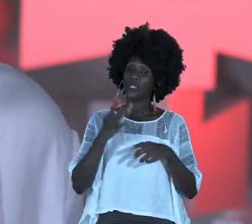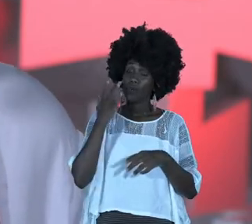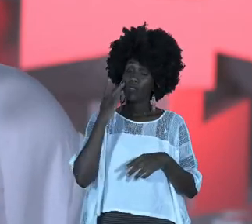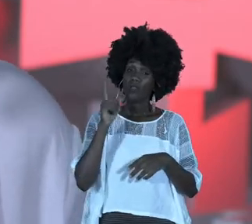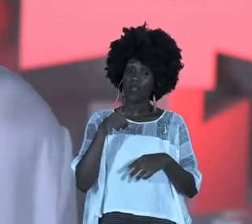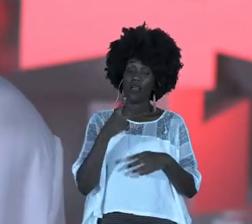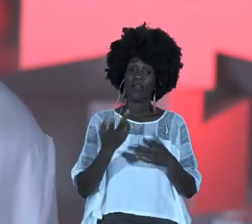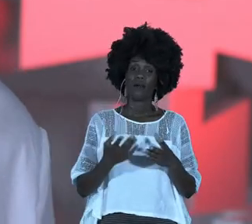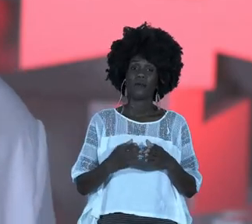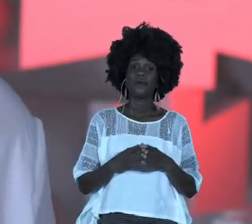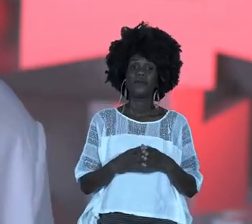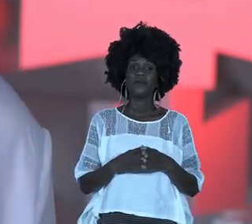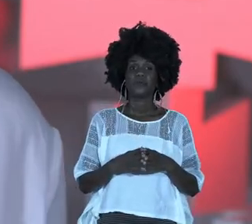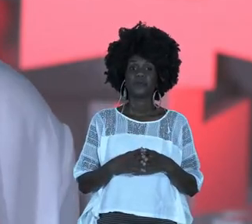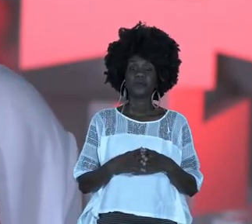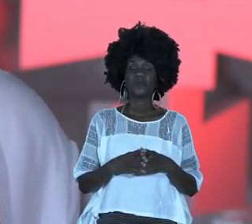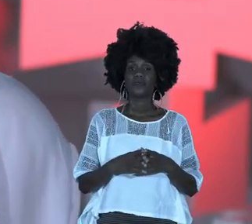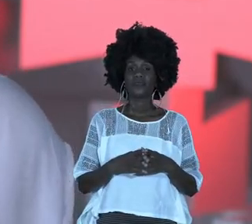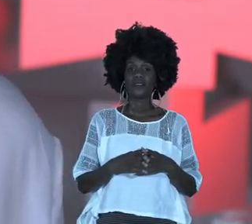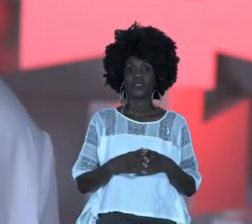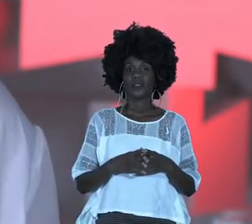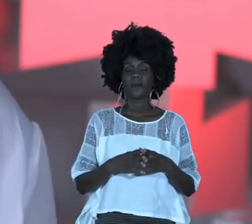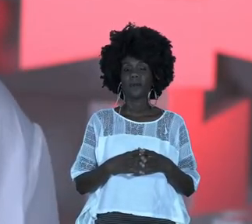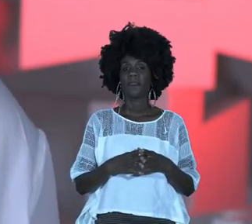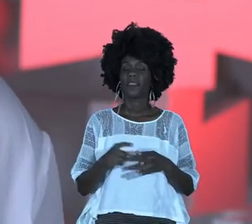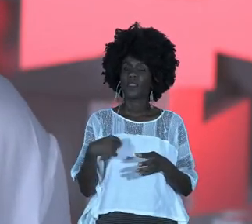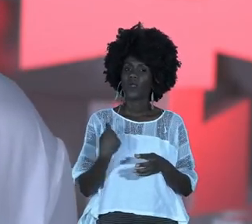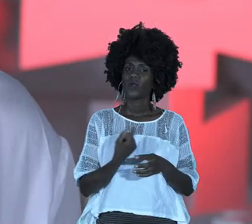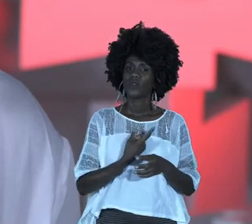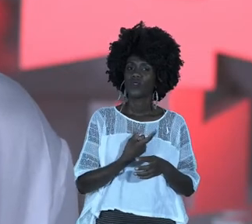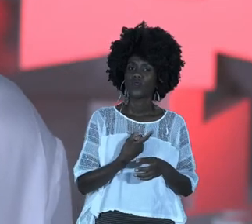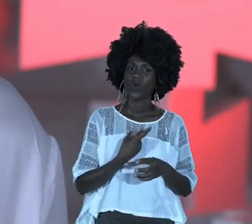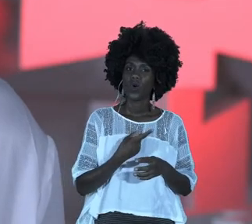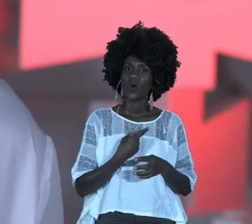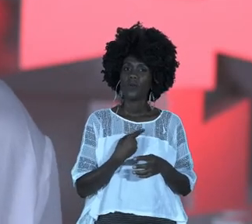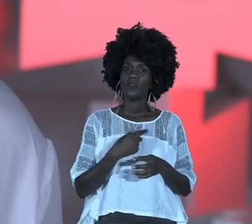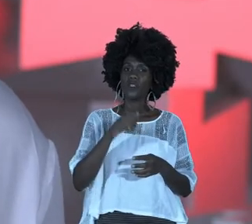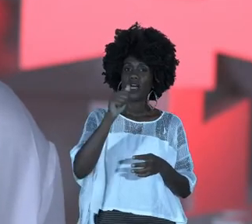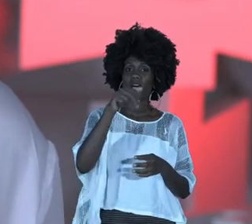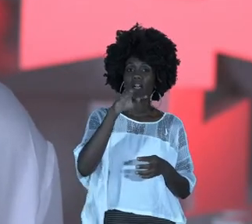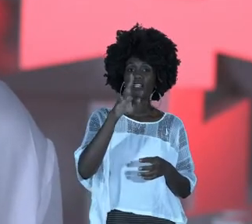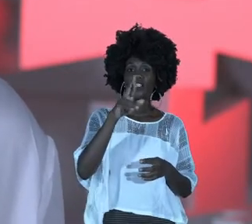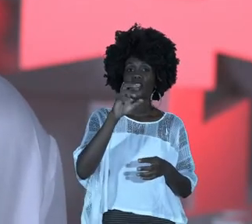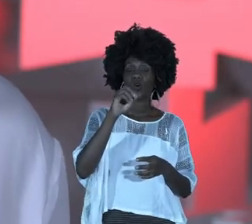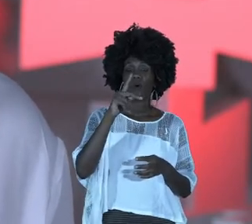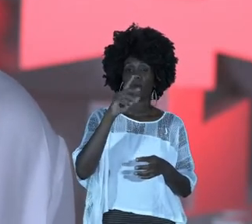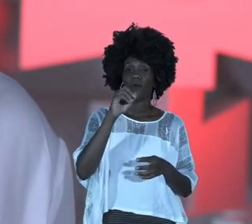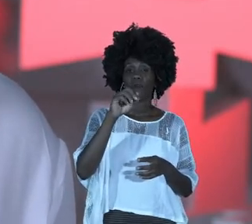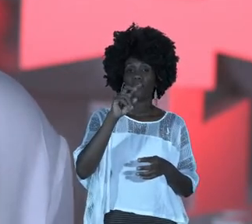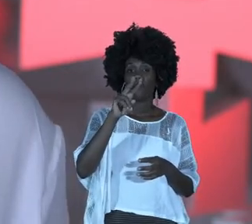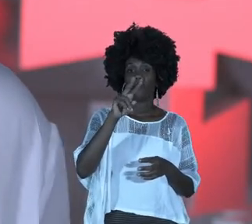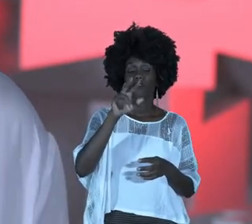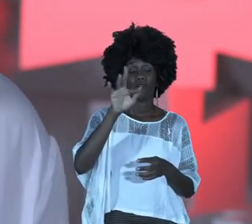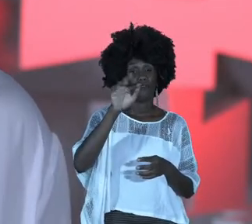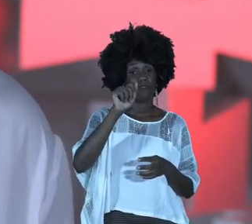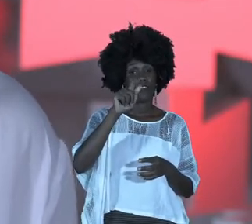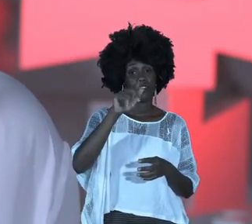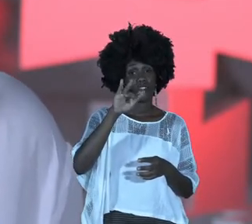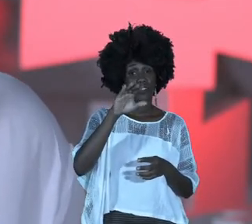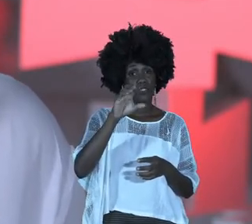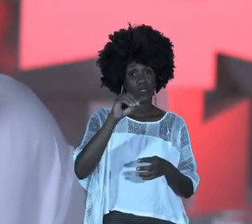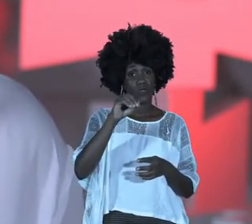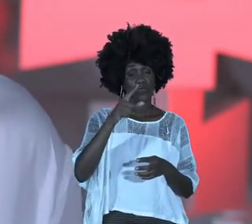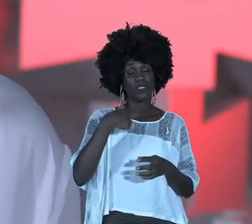Então, de uma certa maneira, somos todos antropofágicos também, né? Temos uma